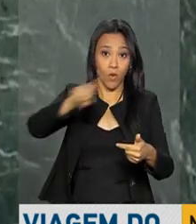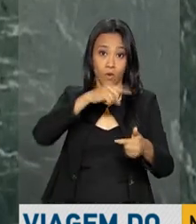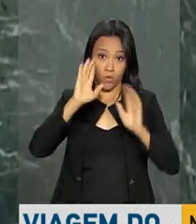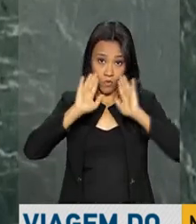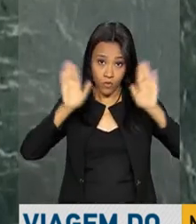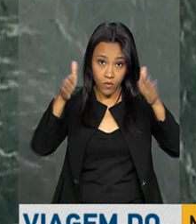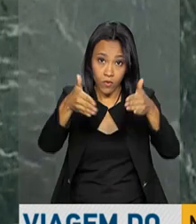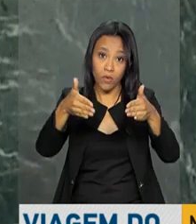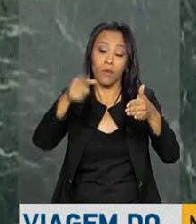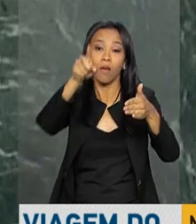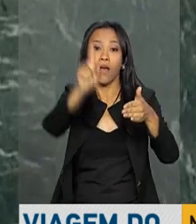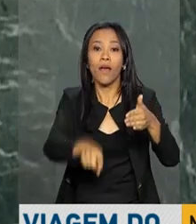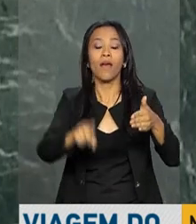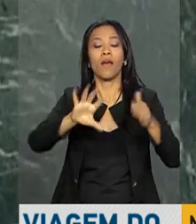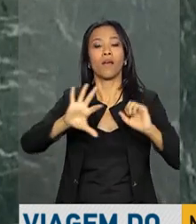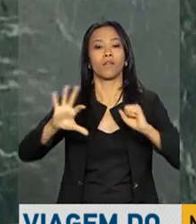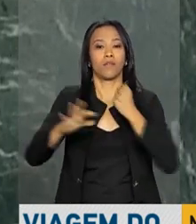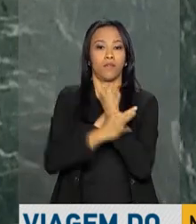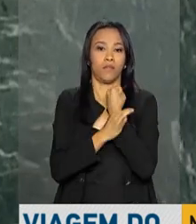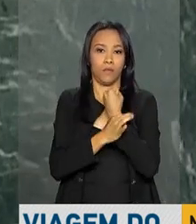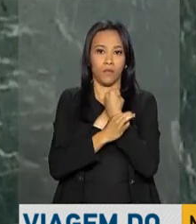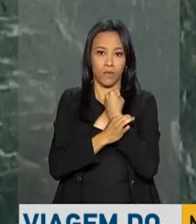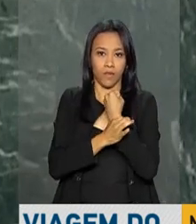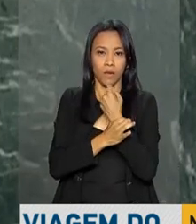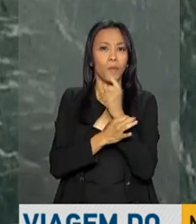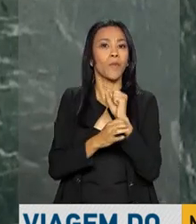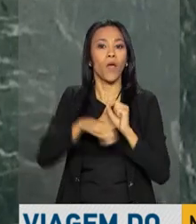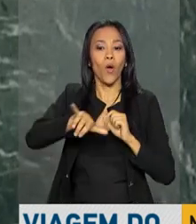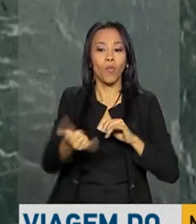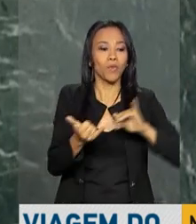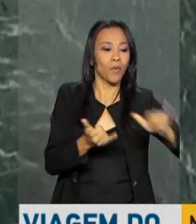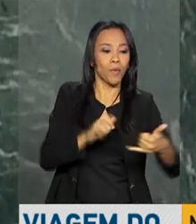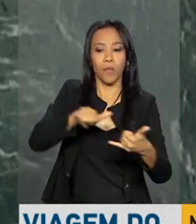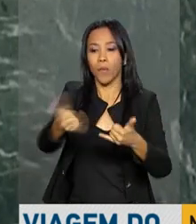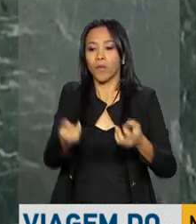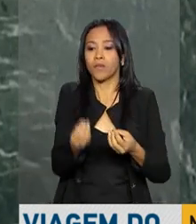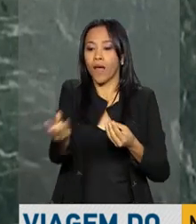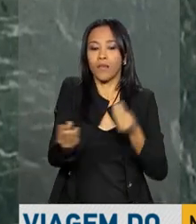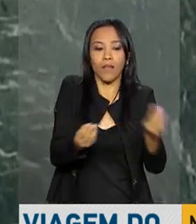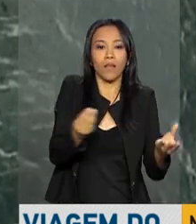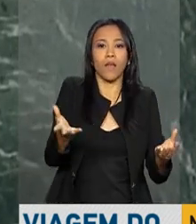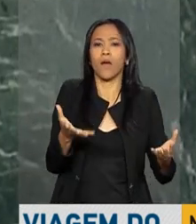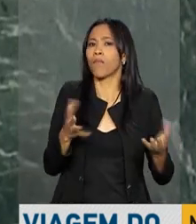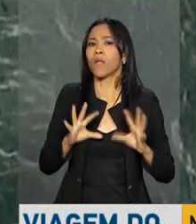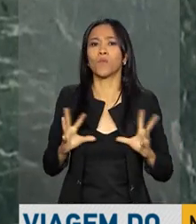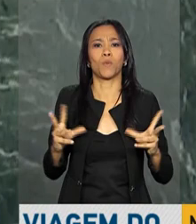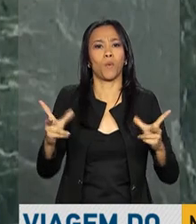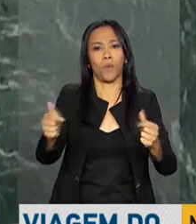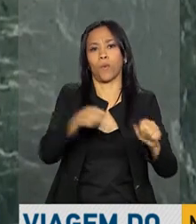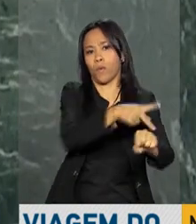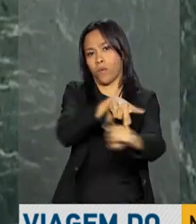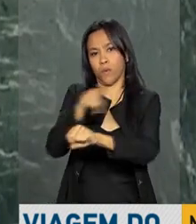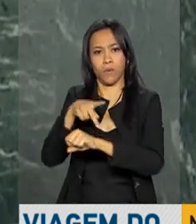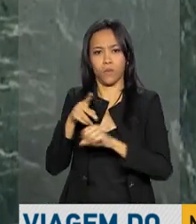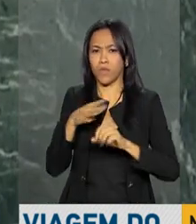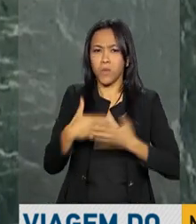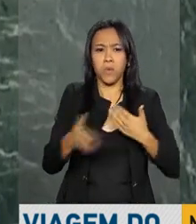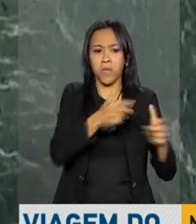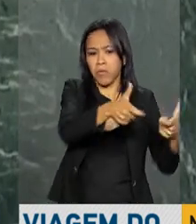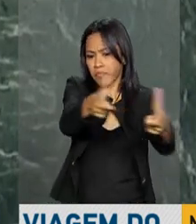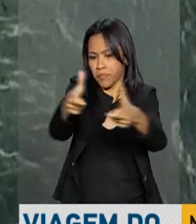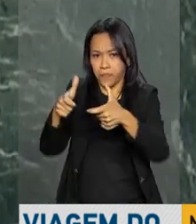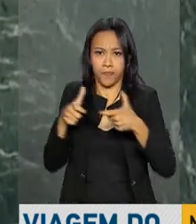maior: assegurar oportunidades para todos, em todas as partes. Senhor